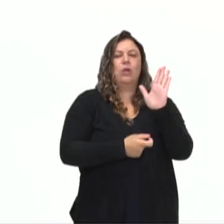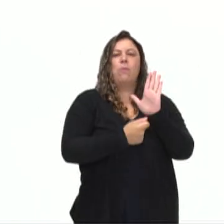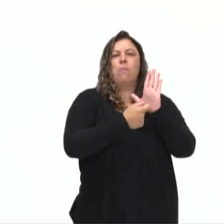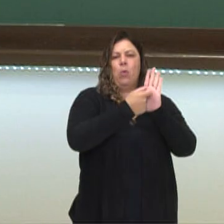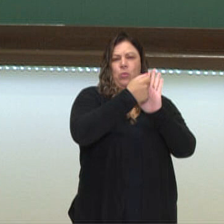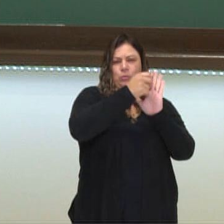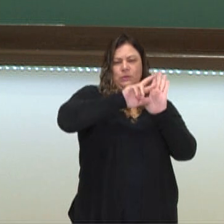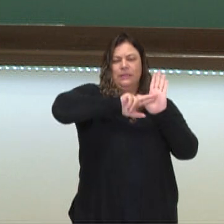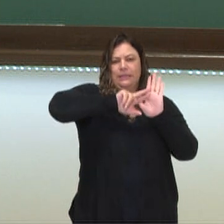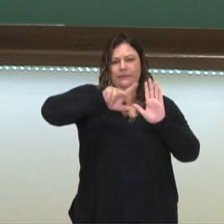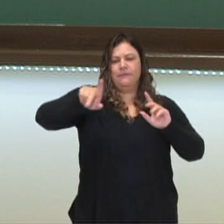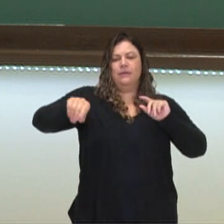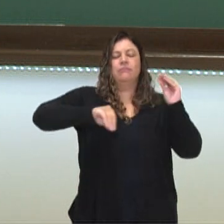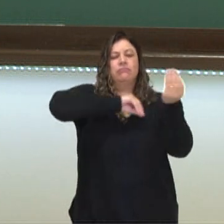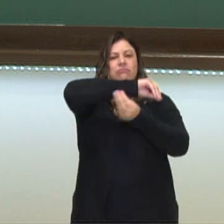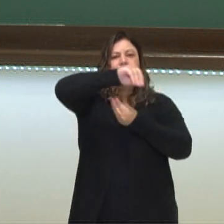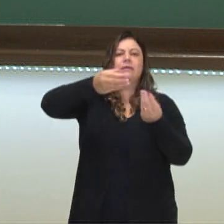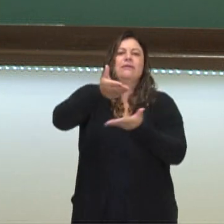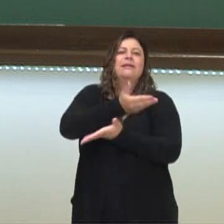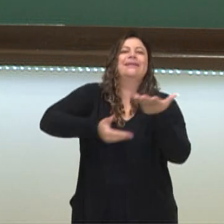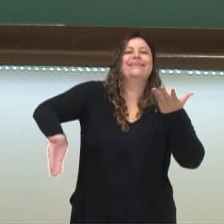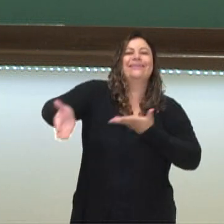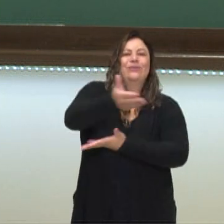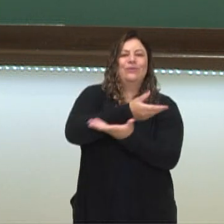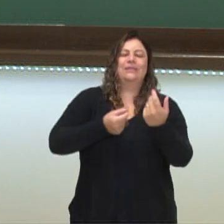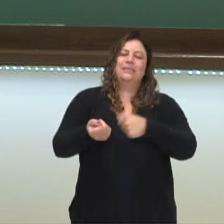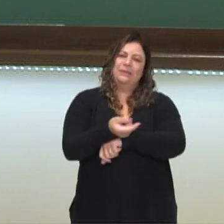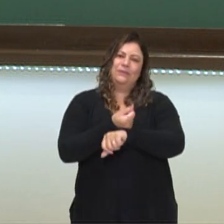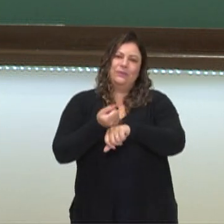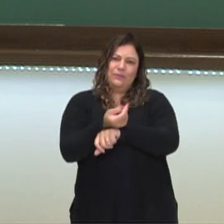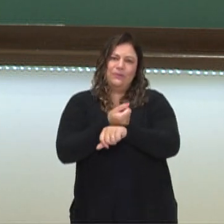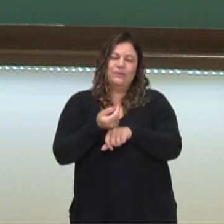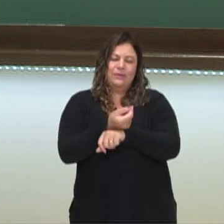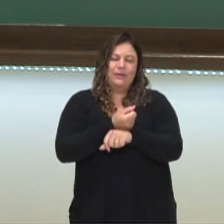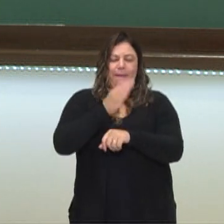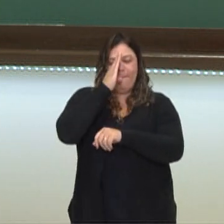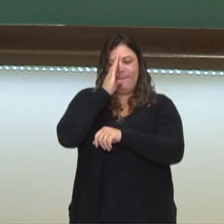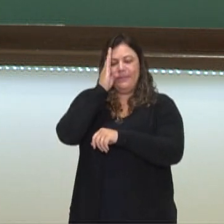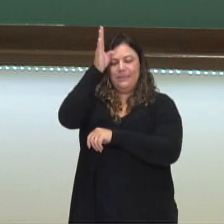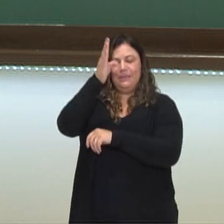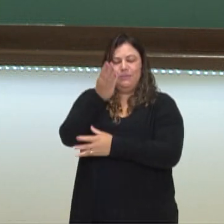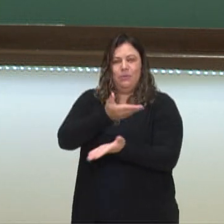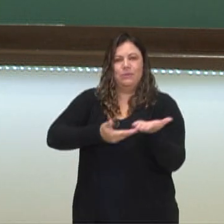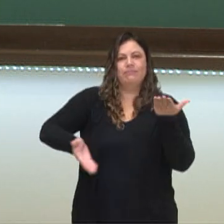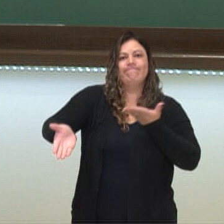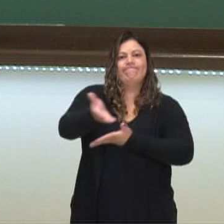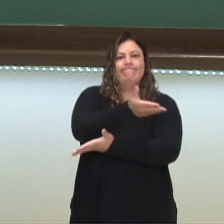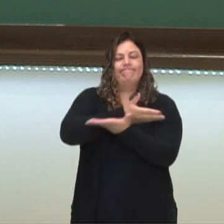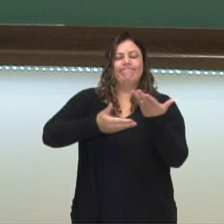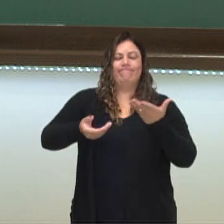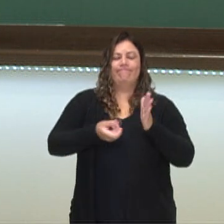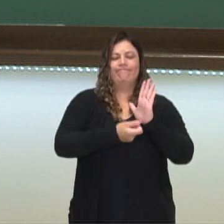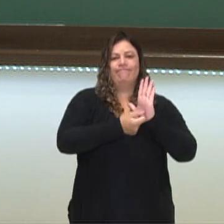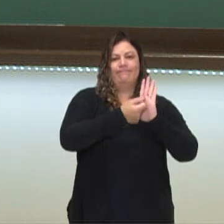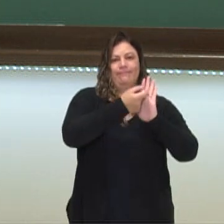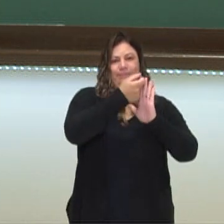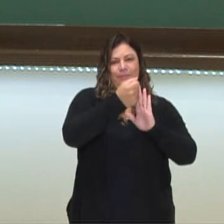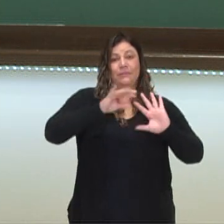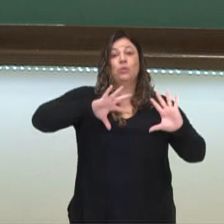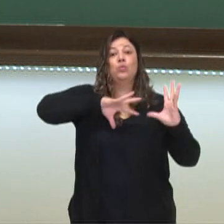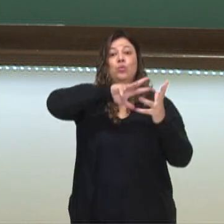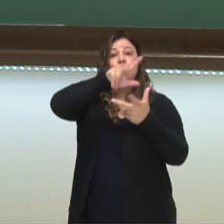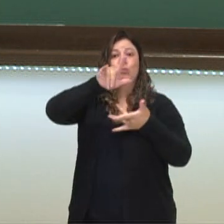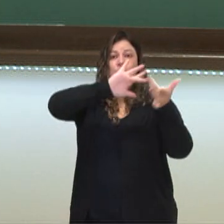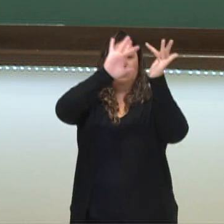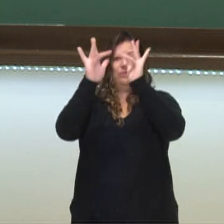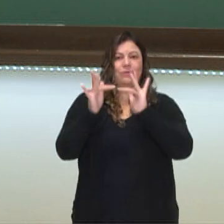na circulação dos capitais. Então, a gente falou principalmente da circulação de capitais por meio das bolsas de valores no mundo